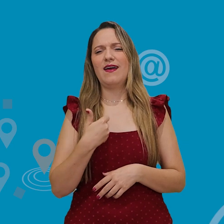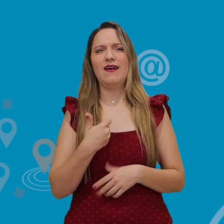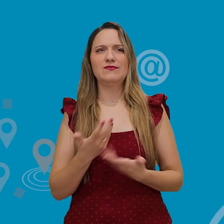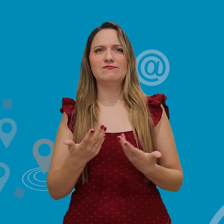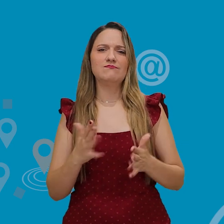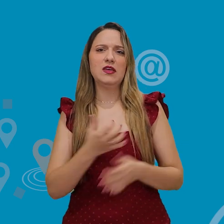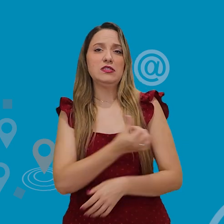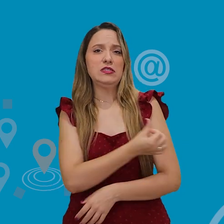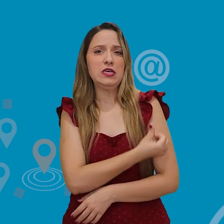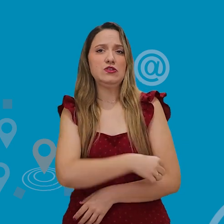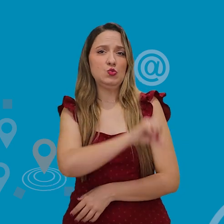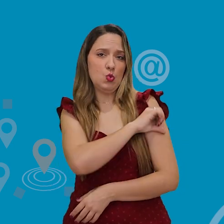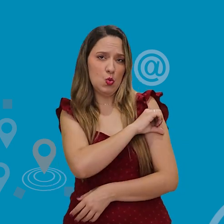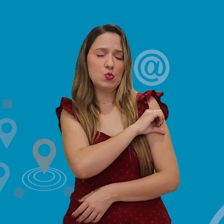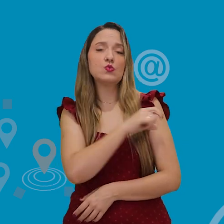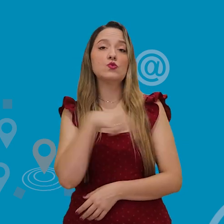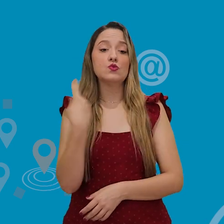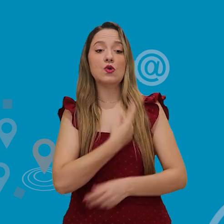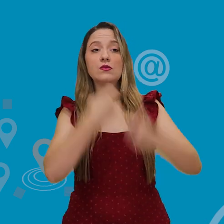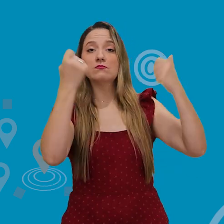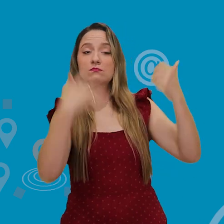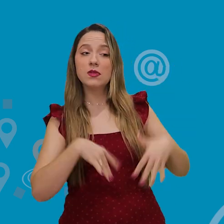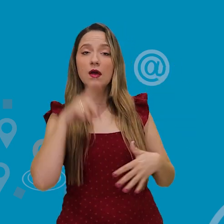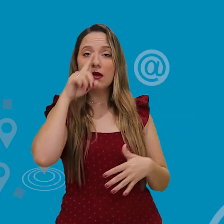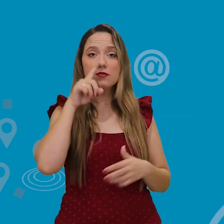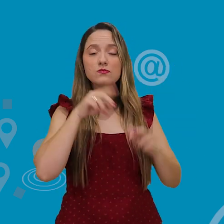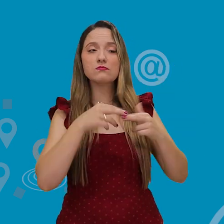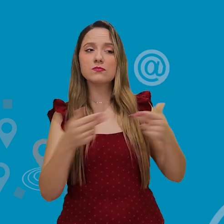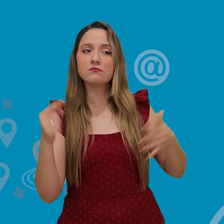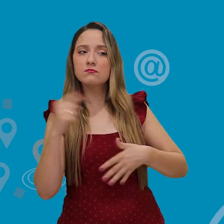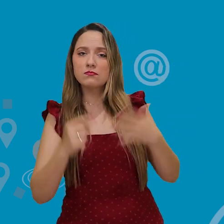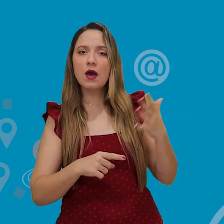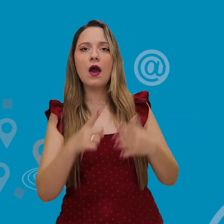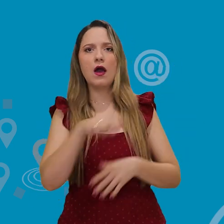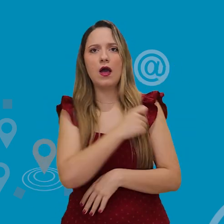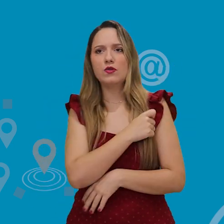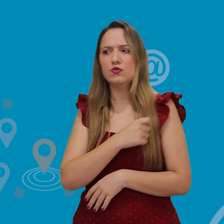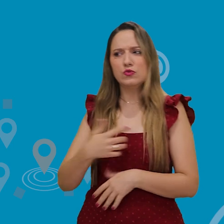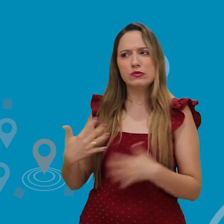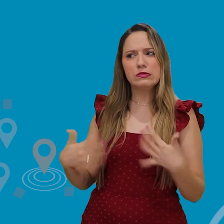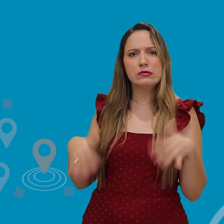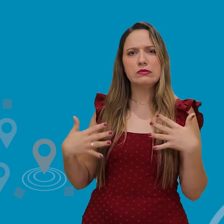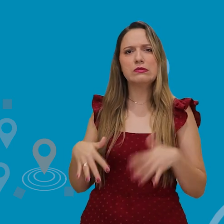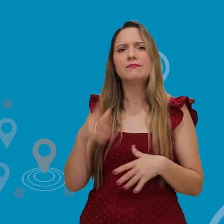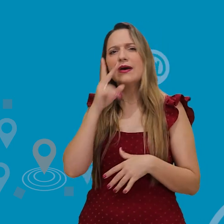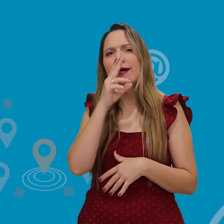6º ao 9º ano, né, quando a gente vai falar de riscos, e a gente percebe um certo receio por parte dos